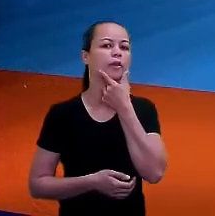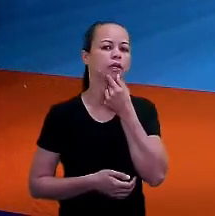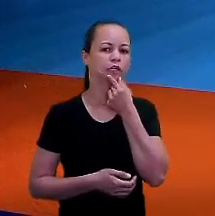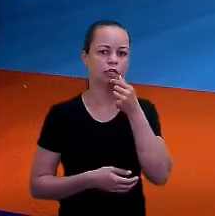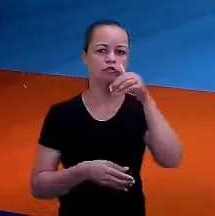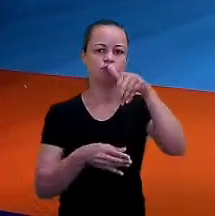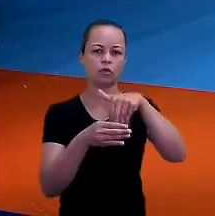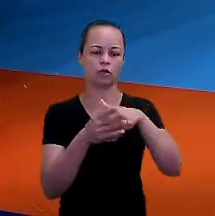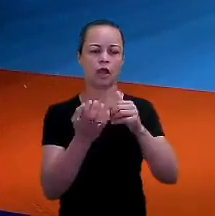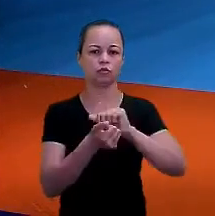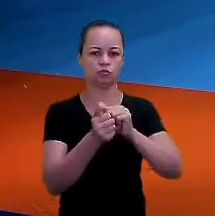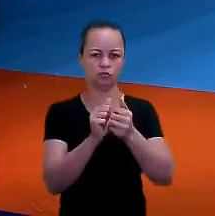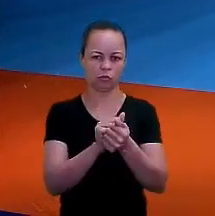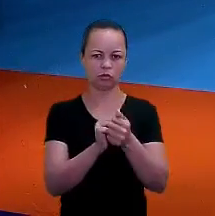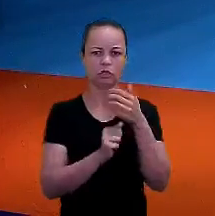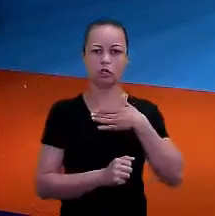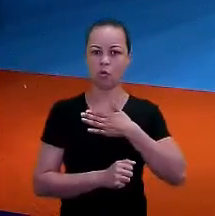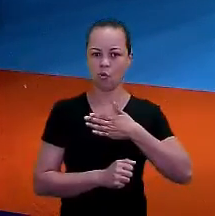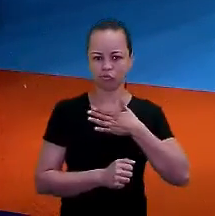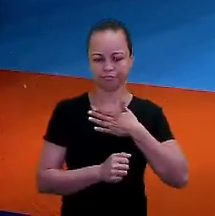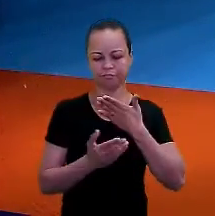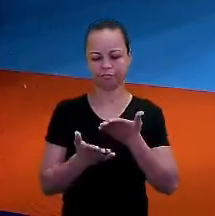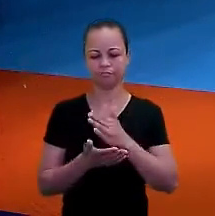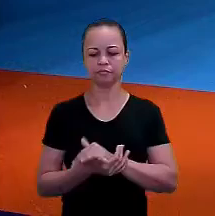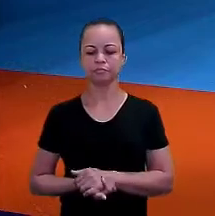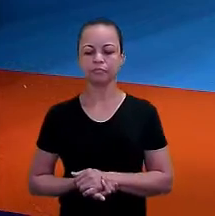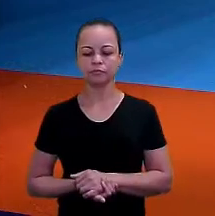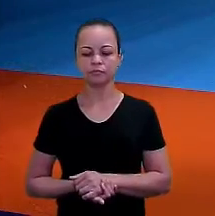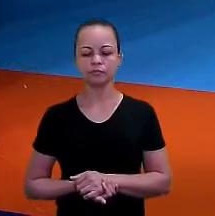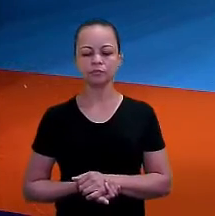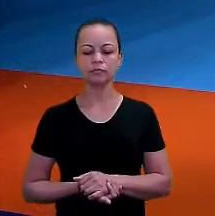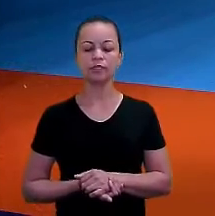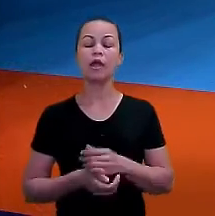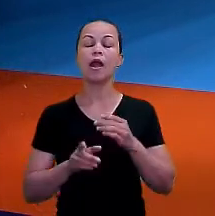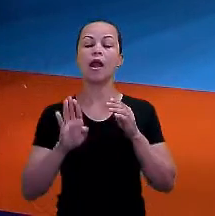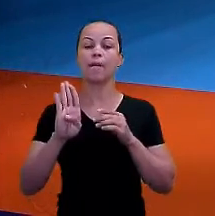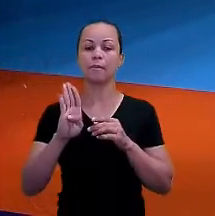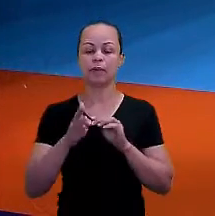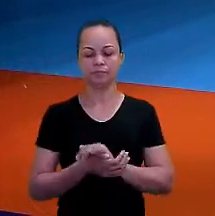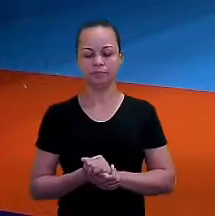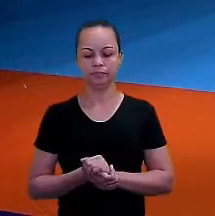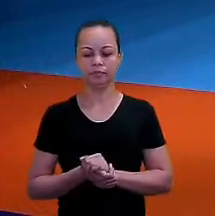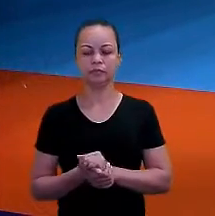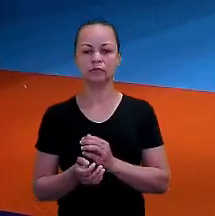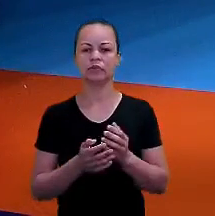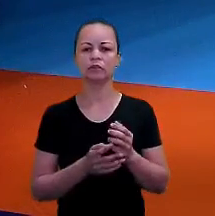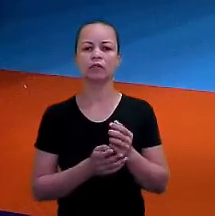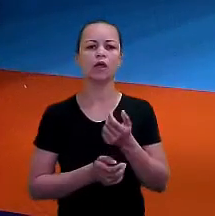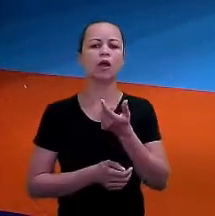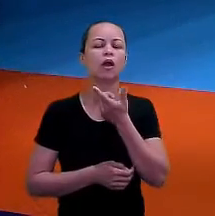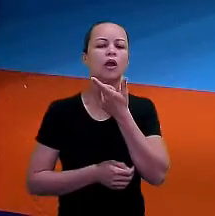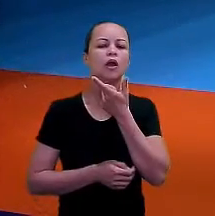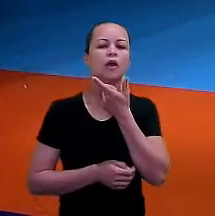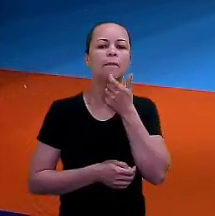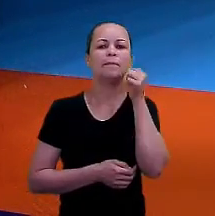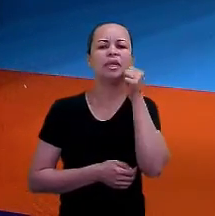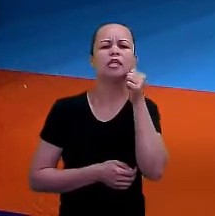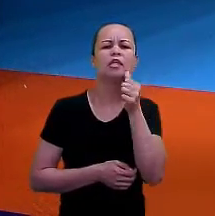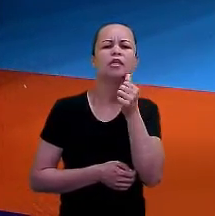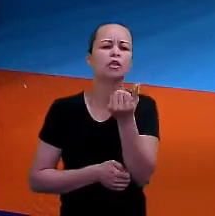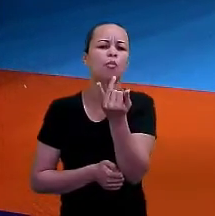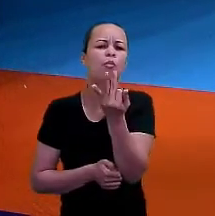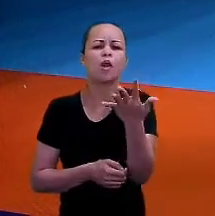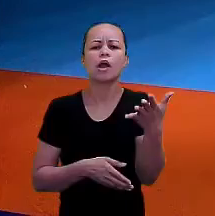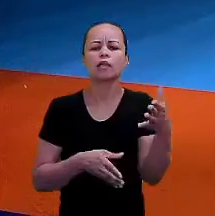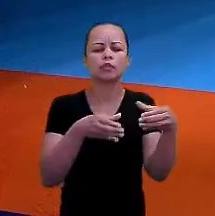votaram em esportes. Agora a perguntinha da letra B é a seguinte: quantas meninas há na turma?